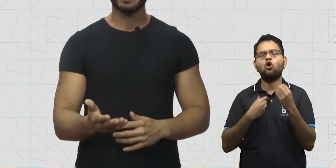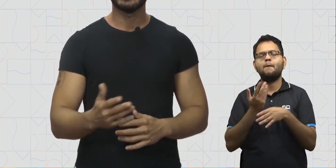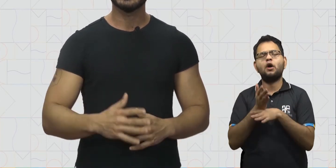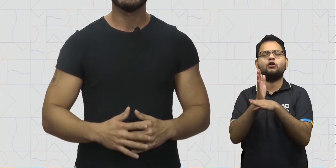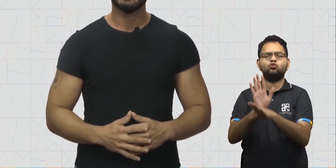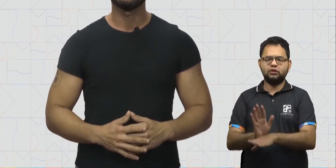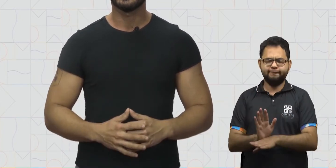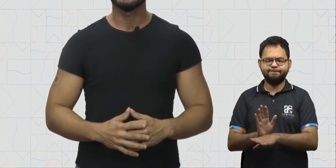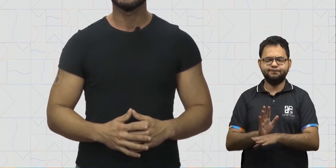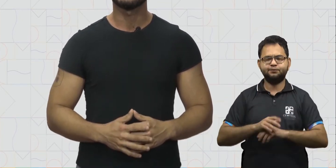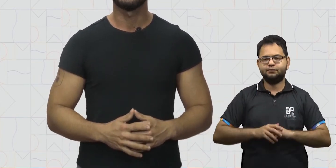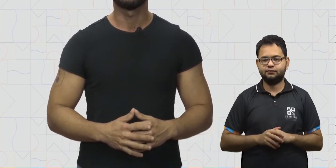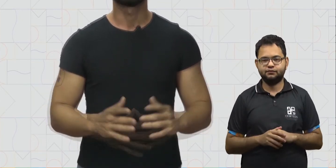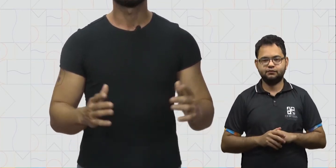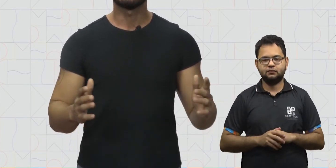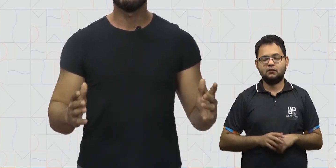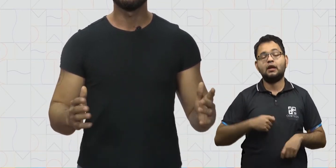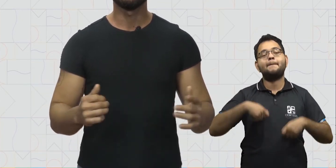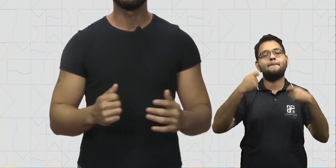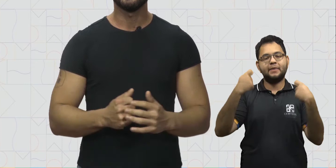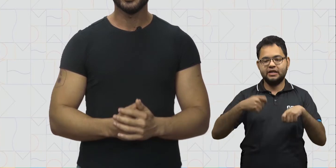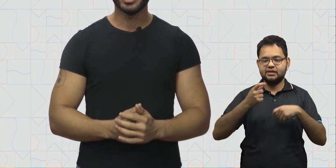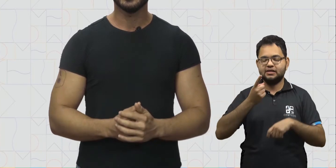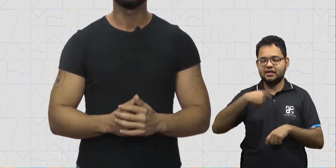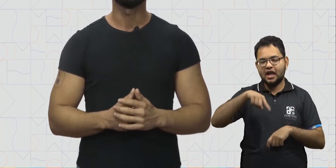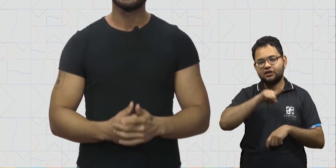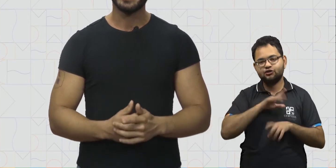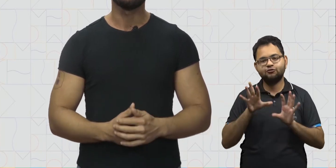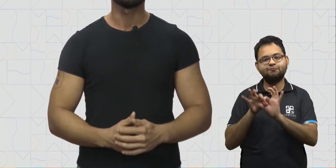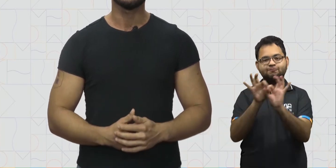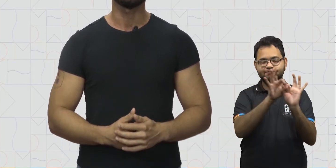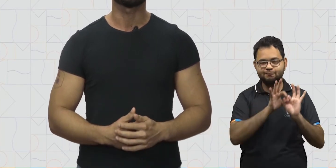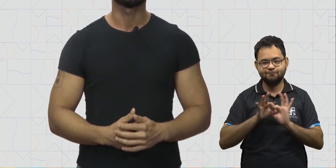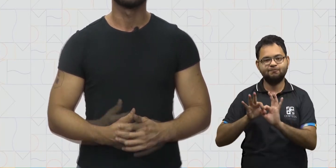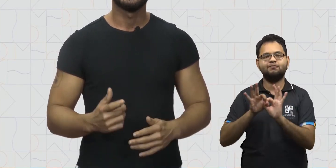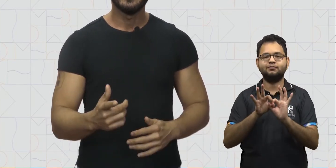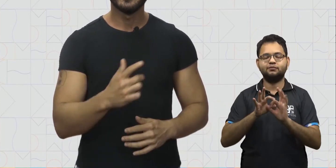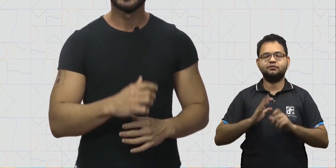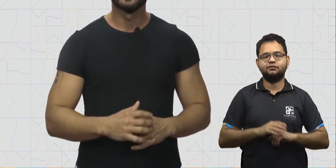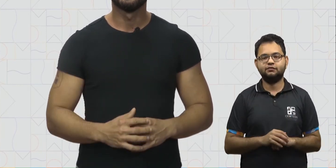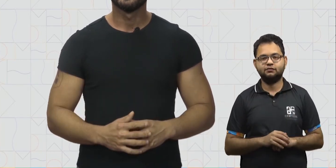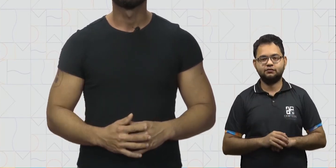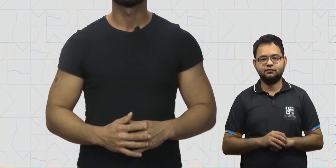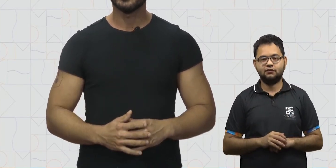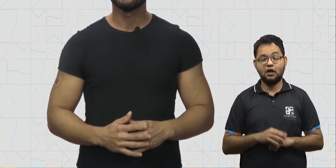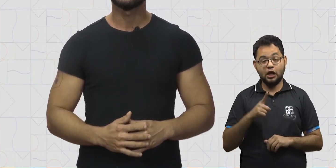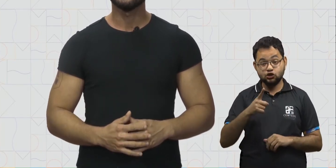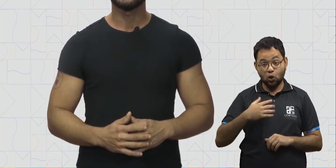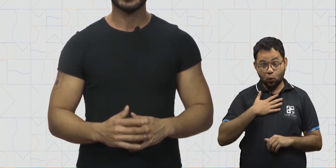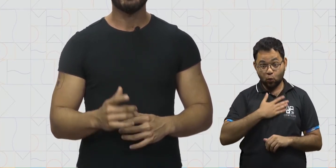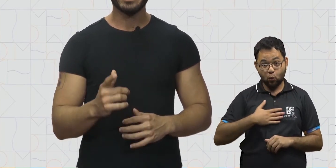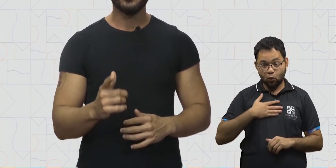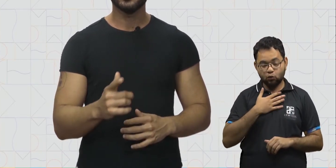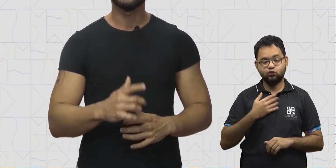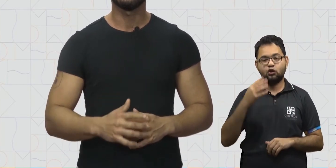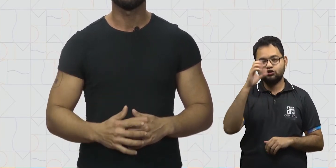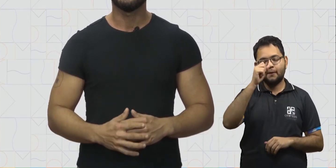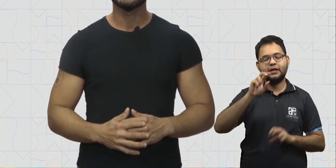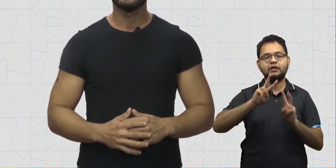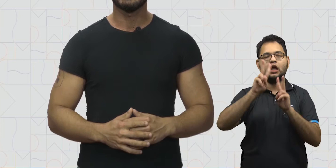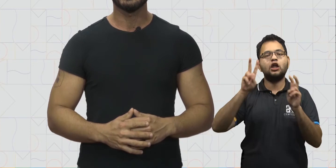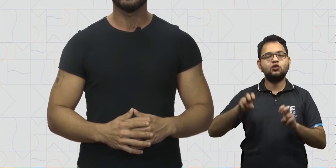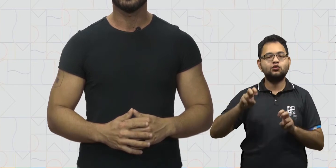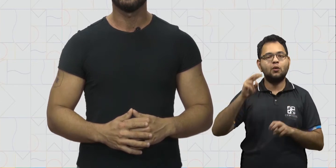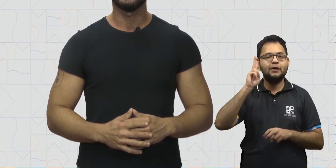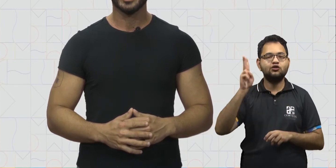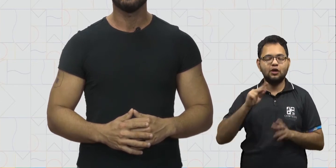para combater essa marginalização? Precisamos nos unir e lutar contra isso. E então, você gostou de ter aprendido sobre a